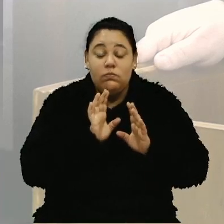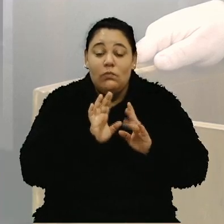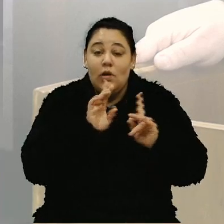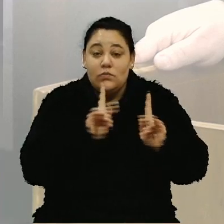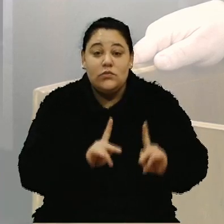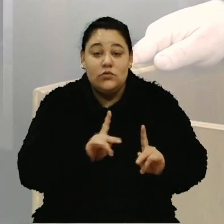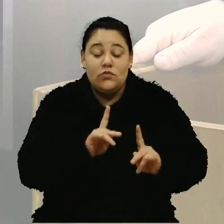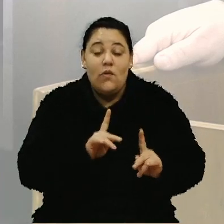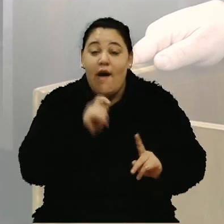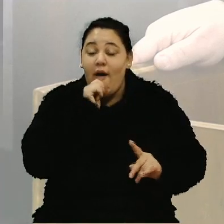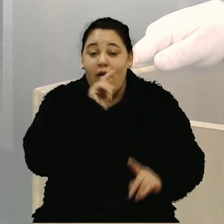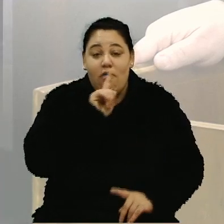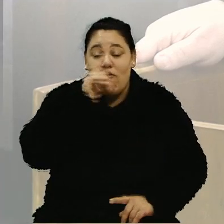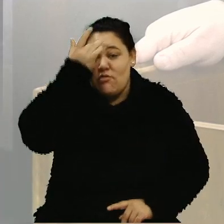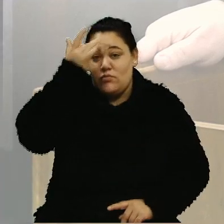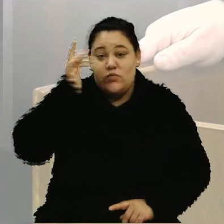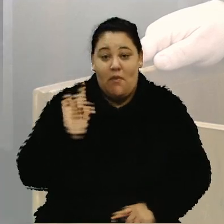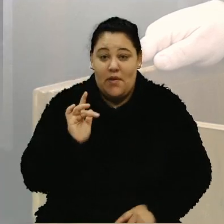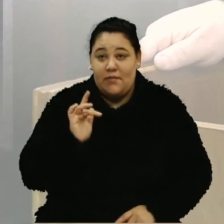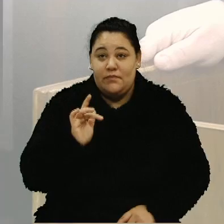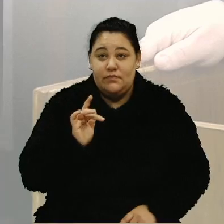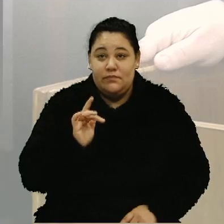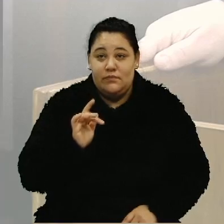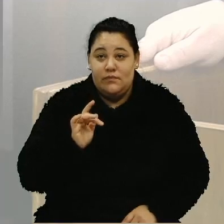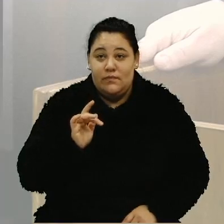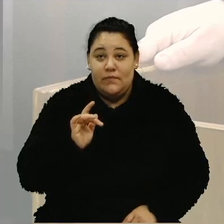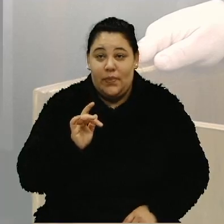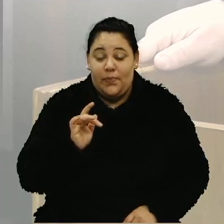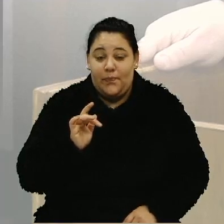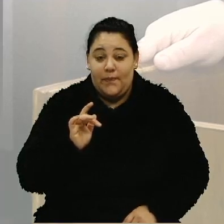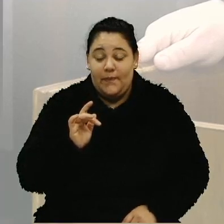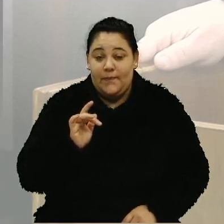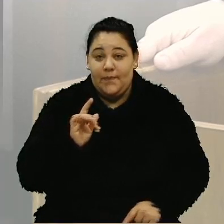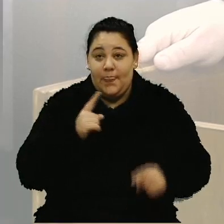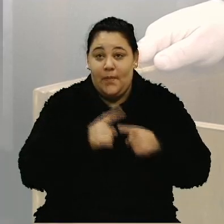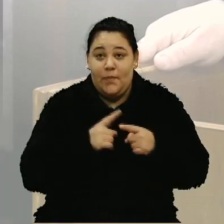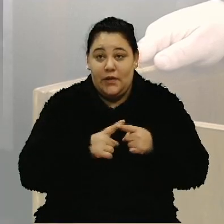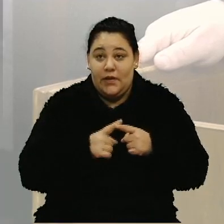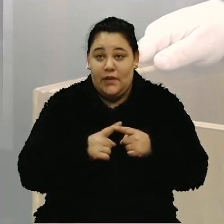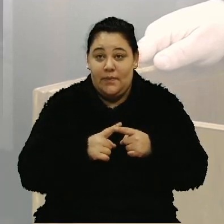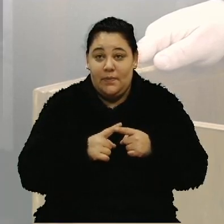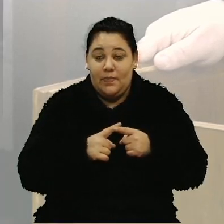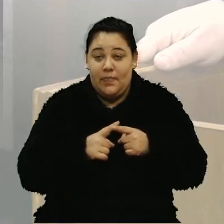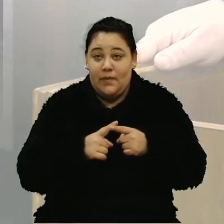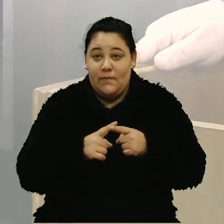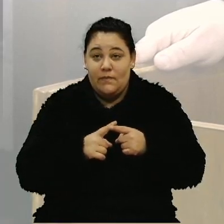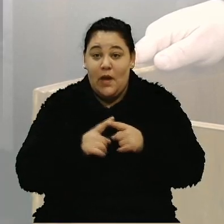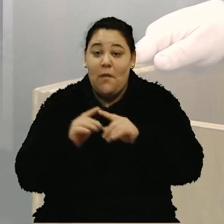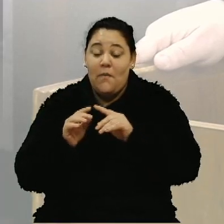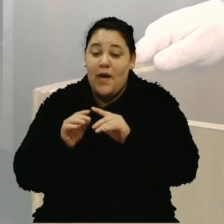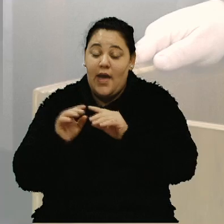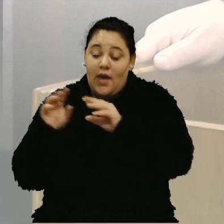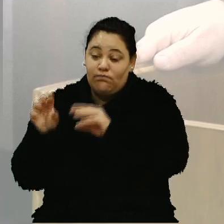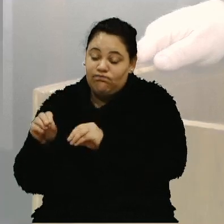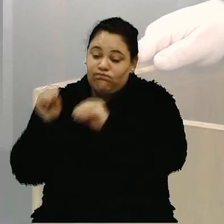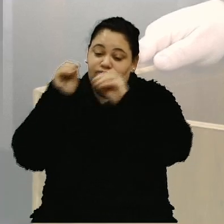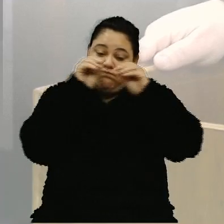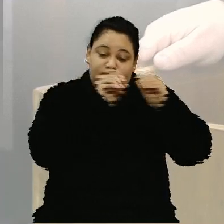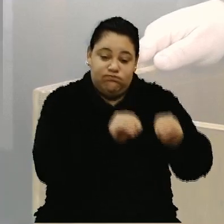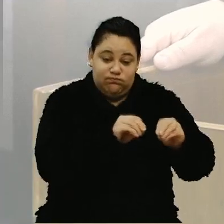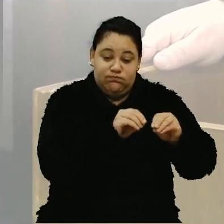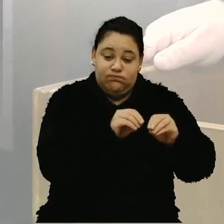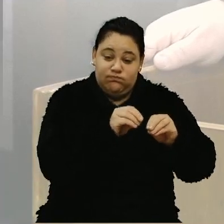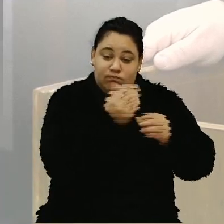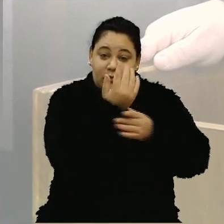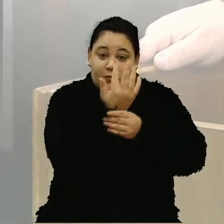não sabem se esse braço, porque a universidade não vai vir, é um braço, né, da Universidade Federal, se virar